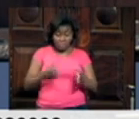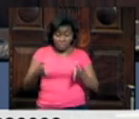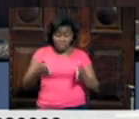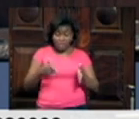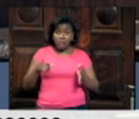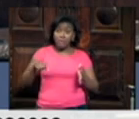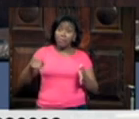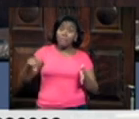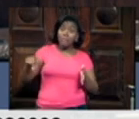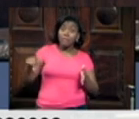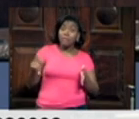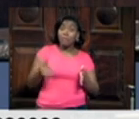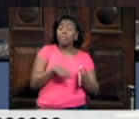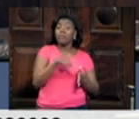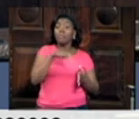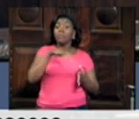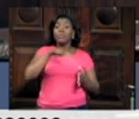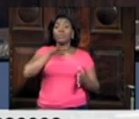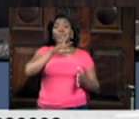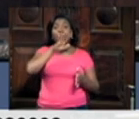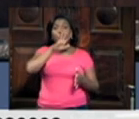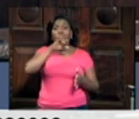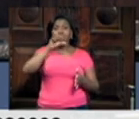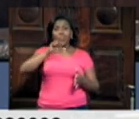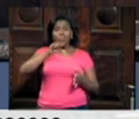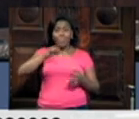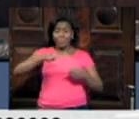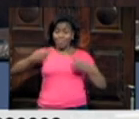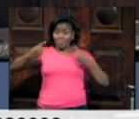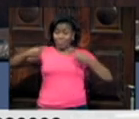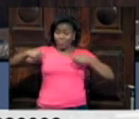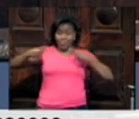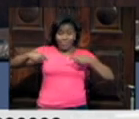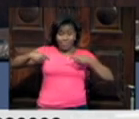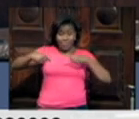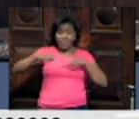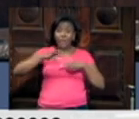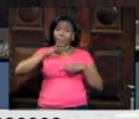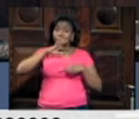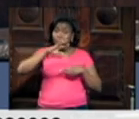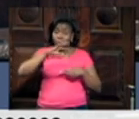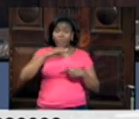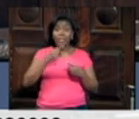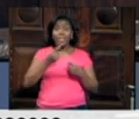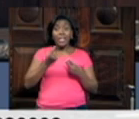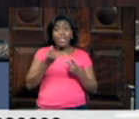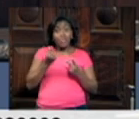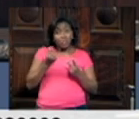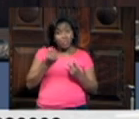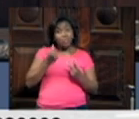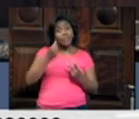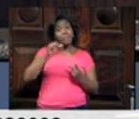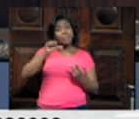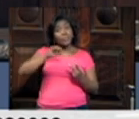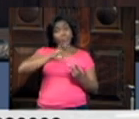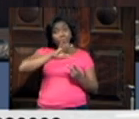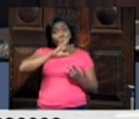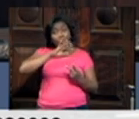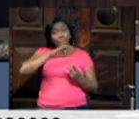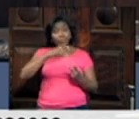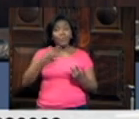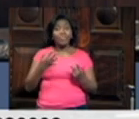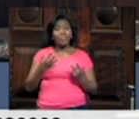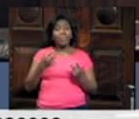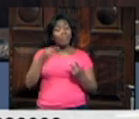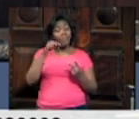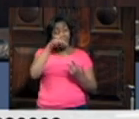muito ruim politicamente e muito ruim economicamente. Então, este é o